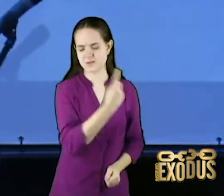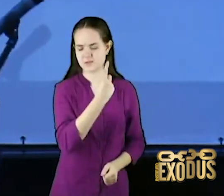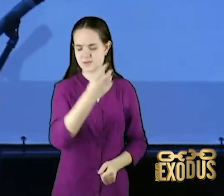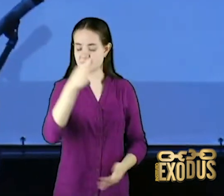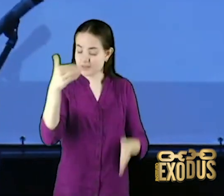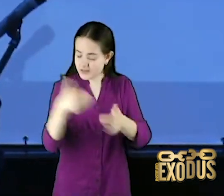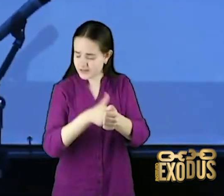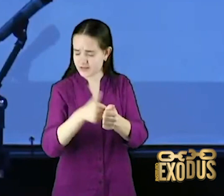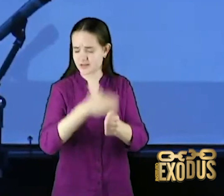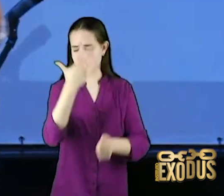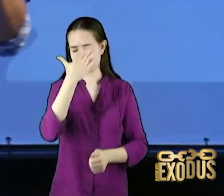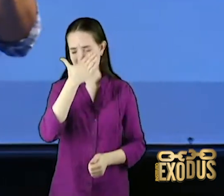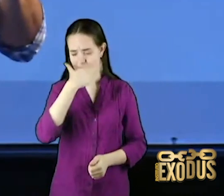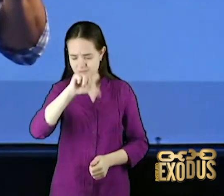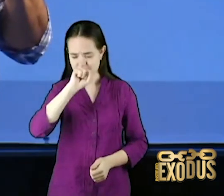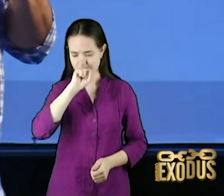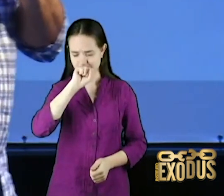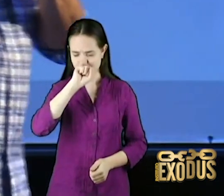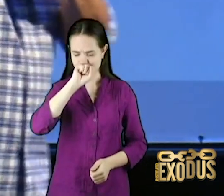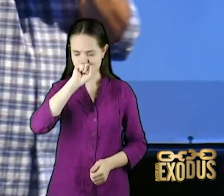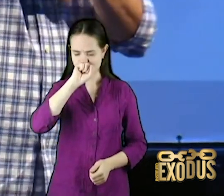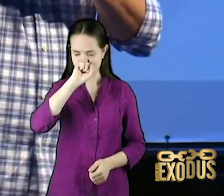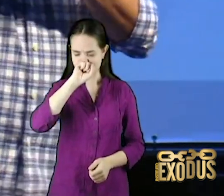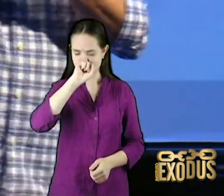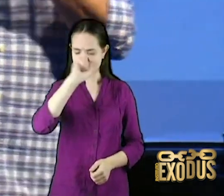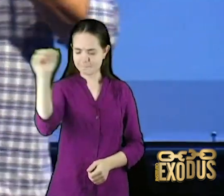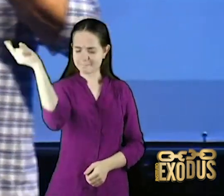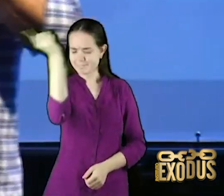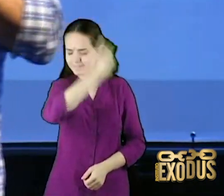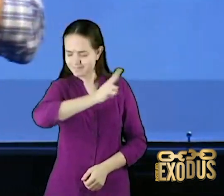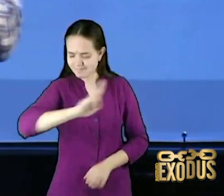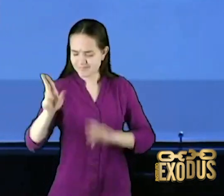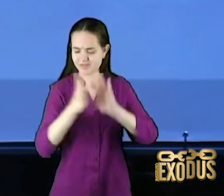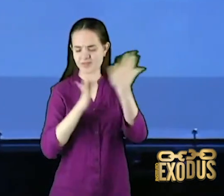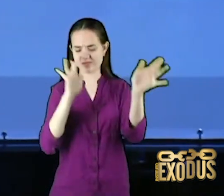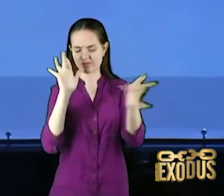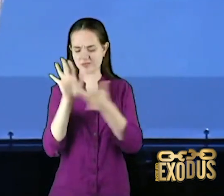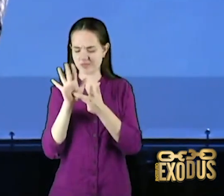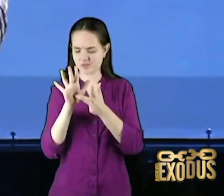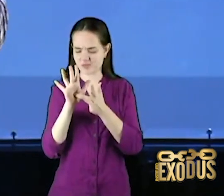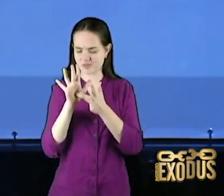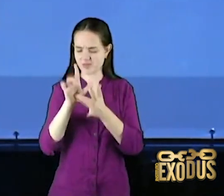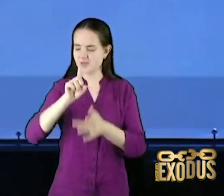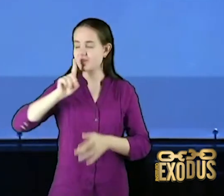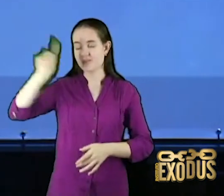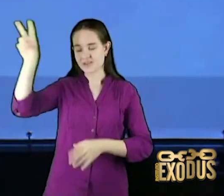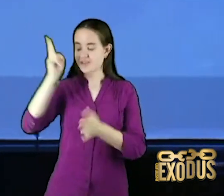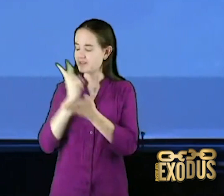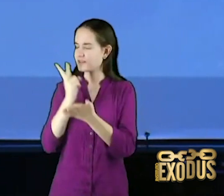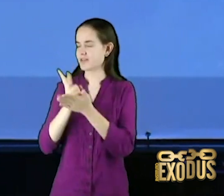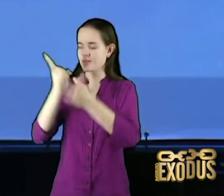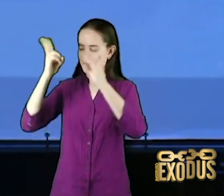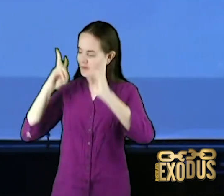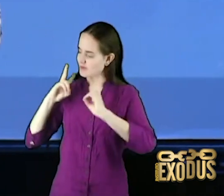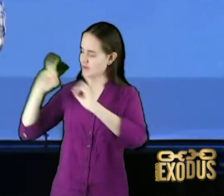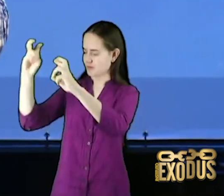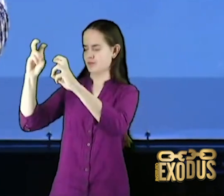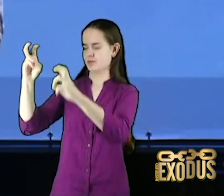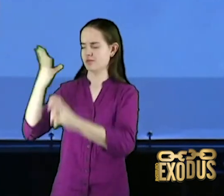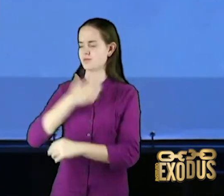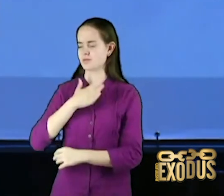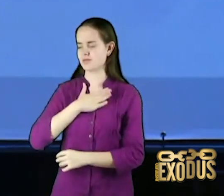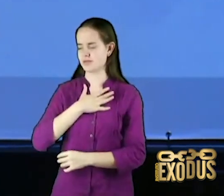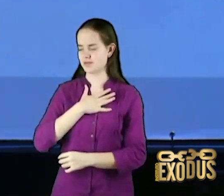Pai. Senhor Deus, eu repito aqui, é no nome de Jesus, o Senhor sempre ouve a minha voz, sempre. E